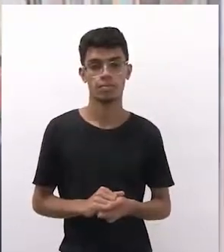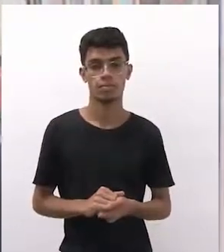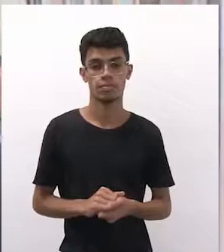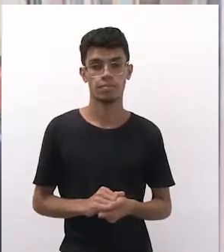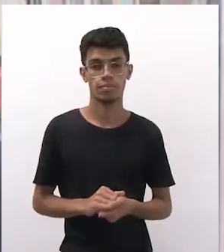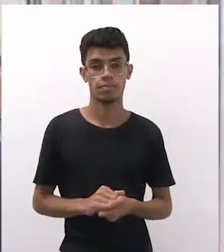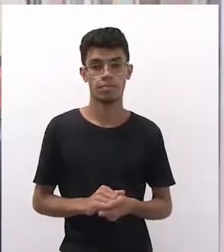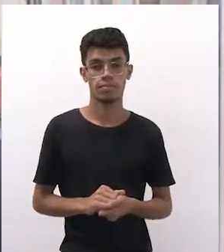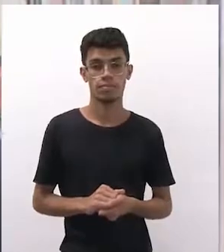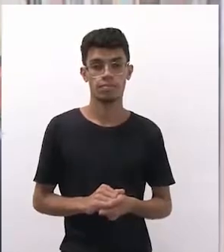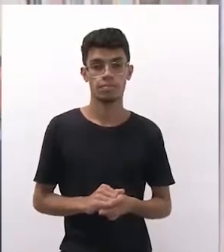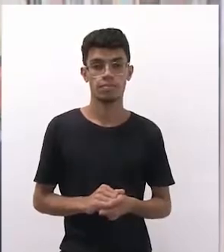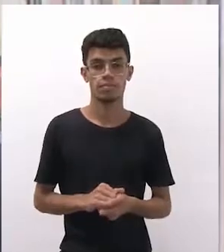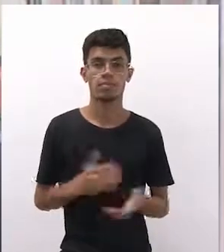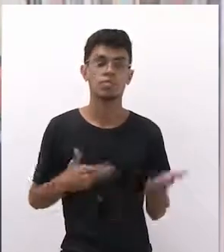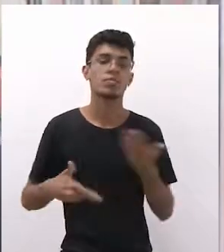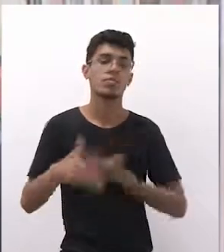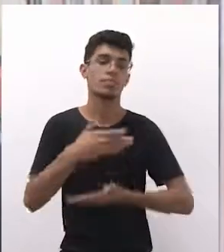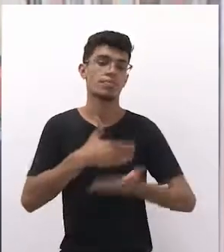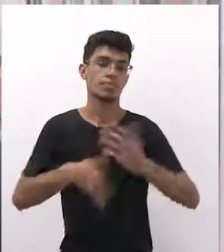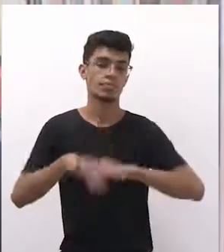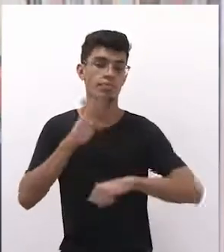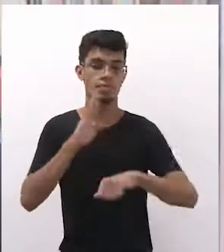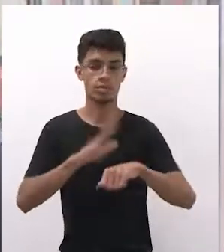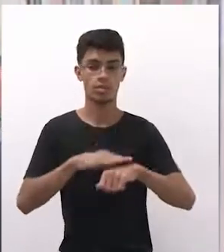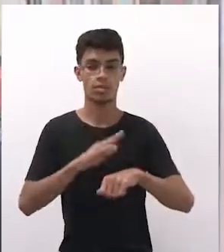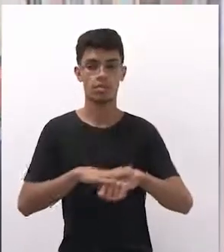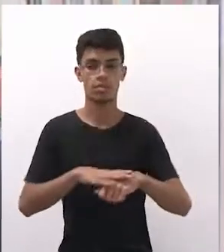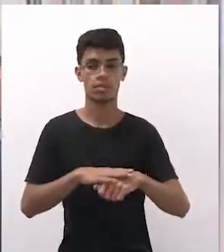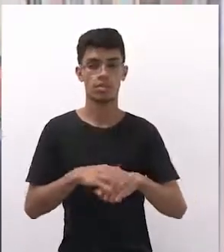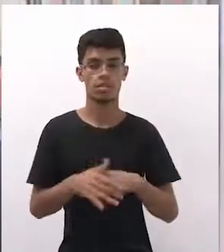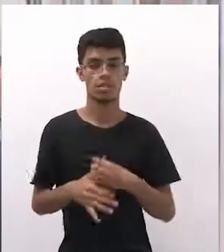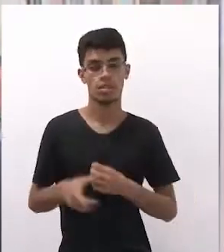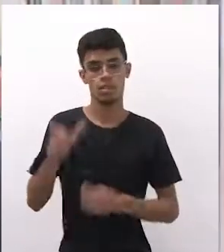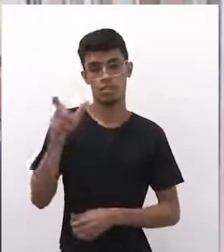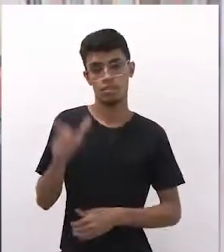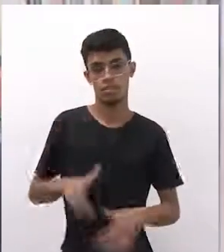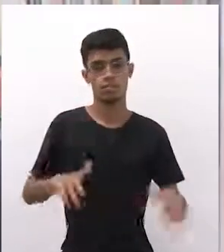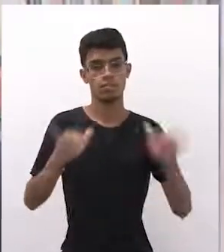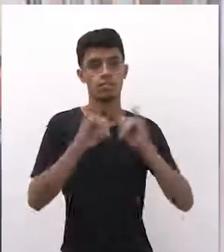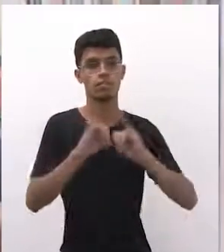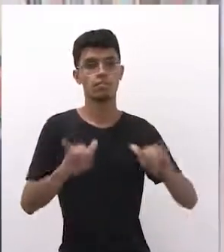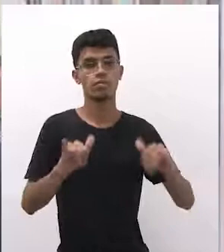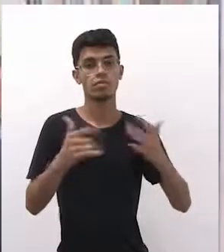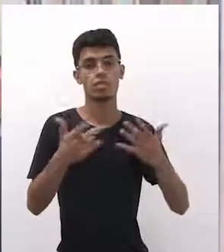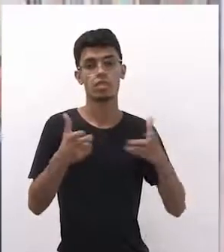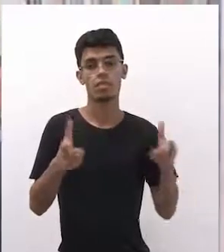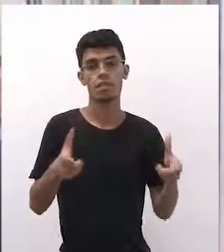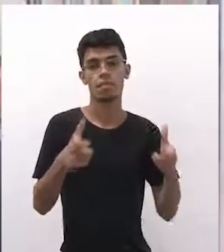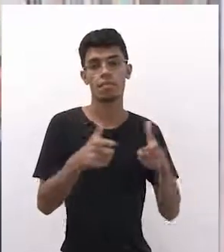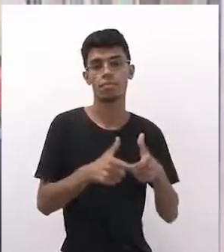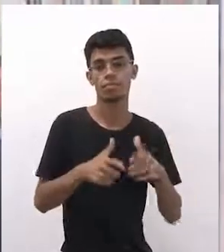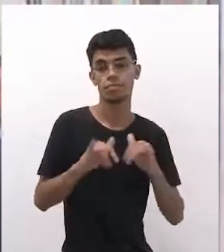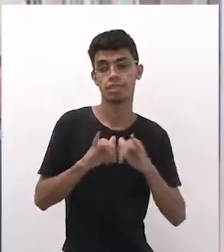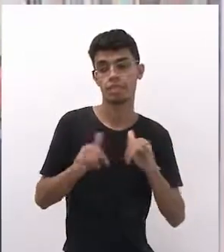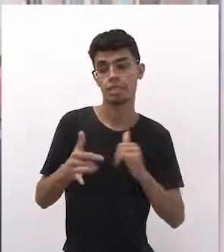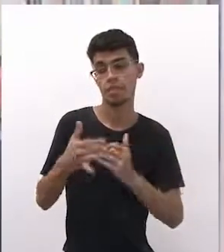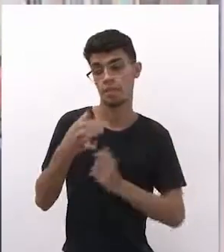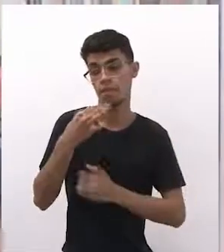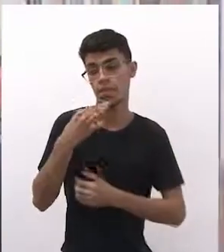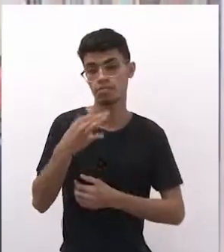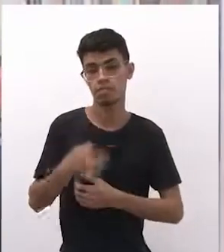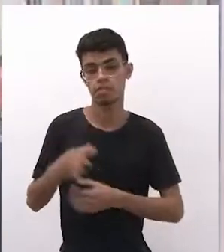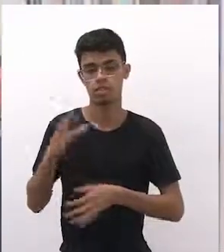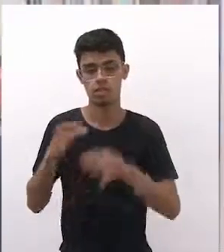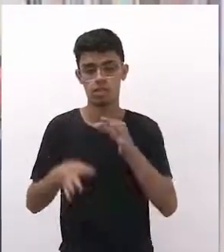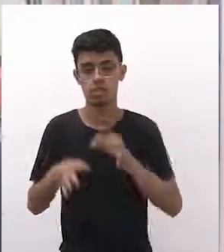eu entendo também que o bem está sendo feito, talvez por isso, né, o ponto que a senhora colocou de que há poucos casos relatados sobre isso, né? Então, ela me